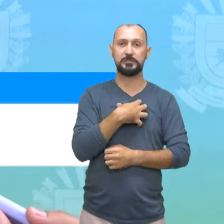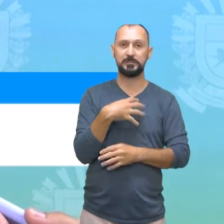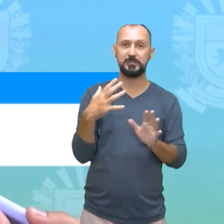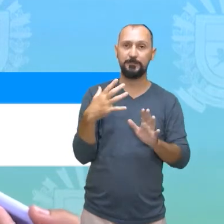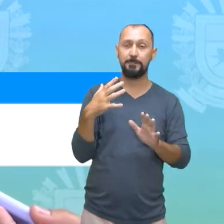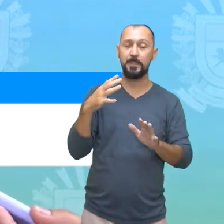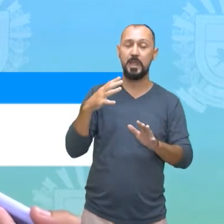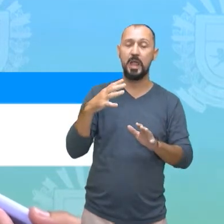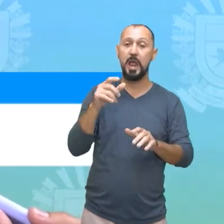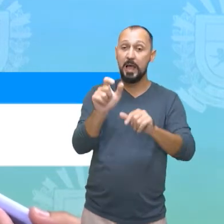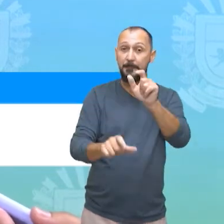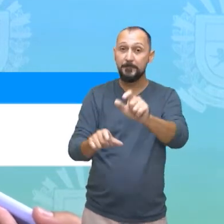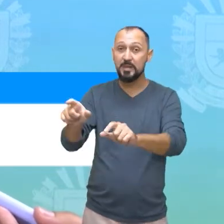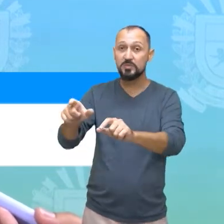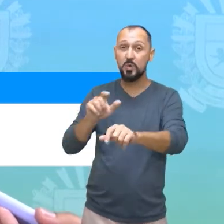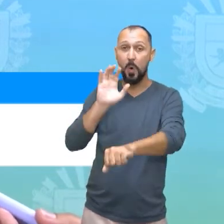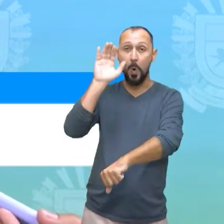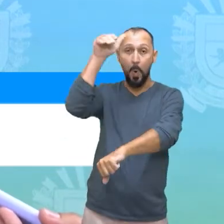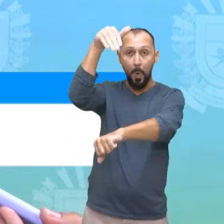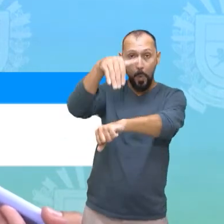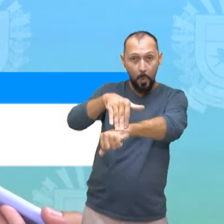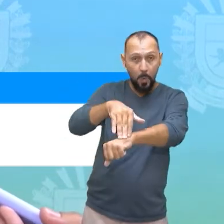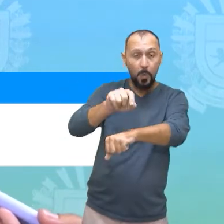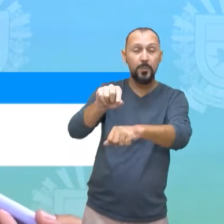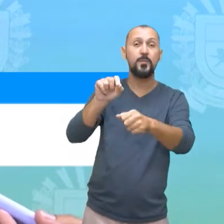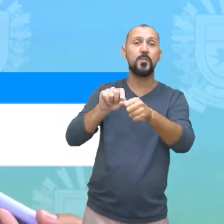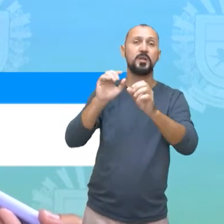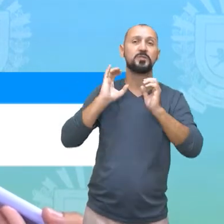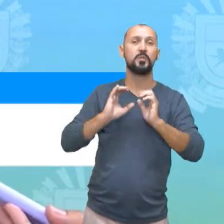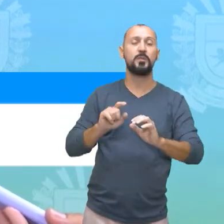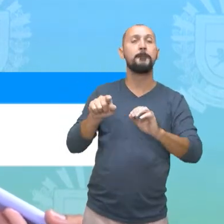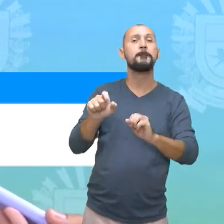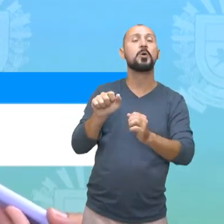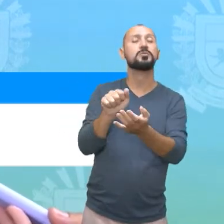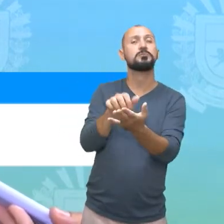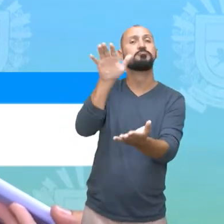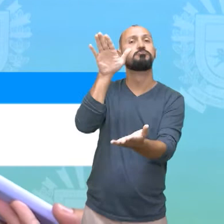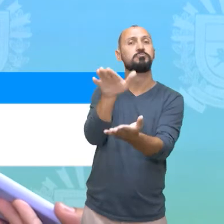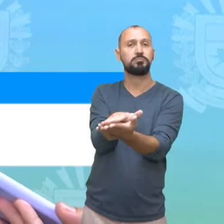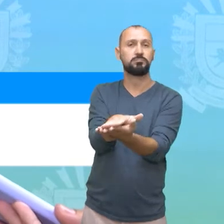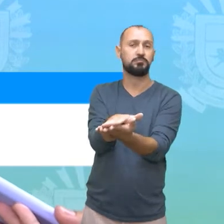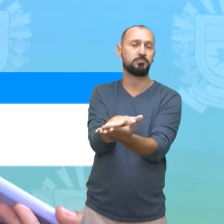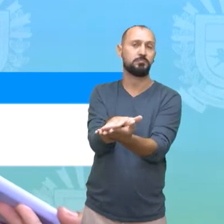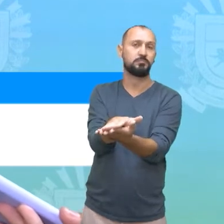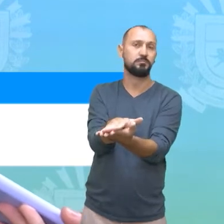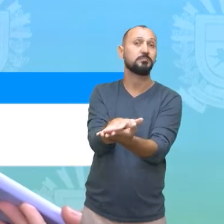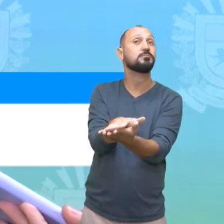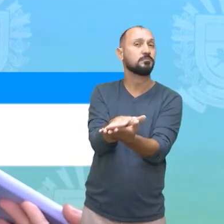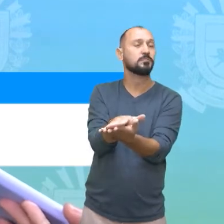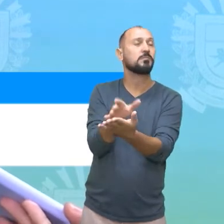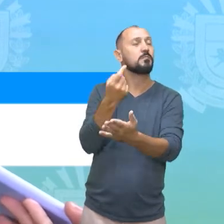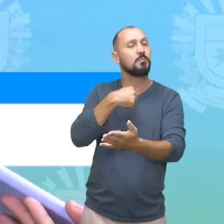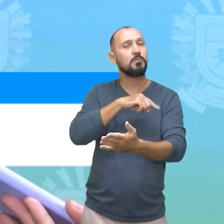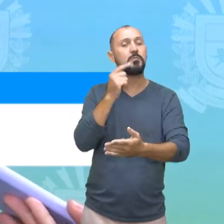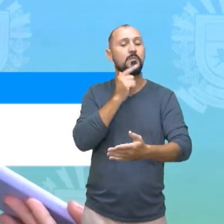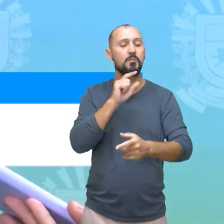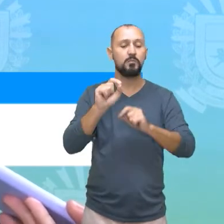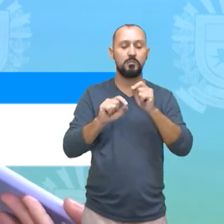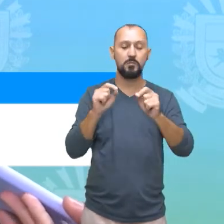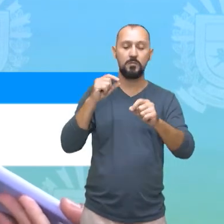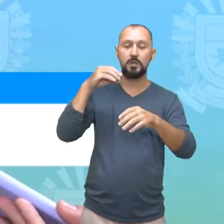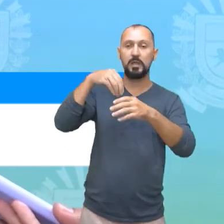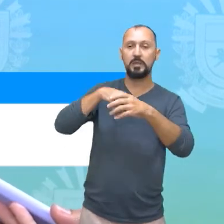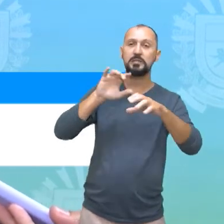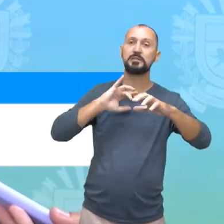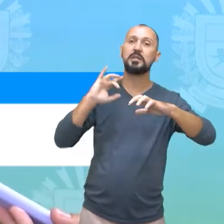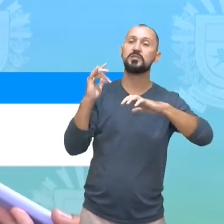discurso de ódio e que as pessoas responsáveis por esses comportamentos possam ser punidas